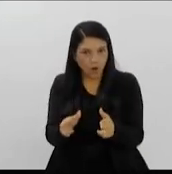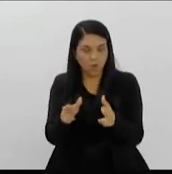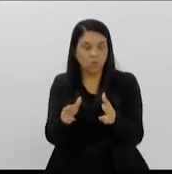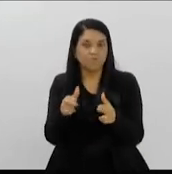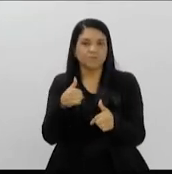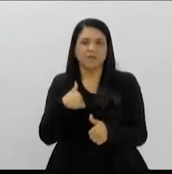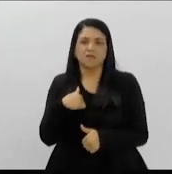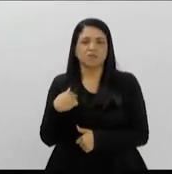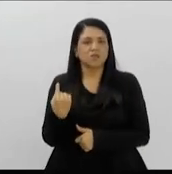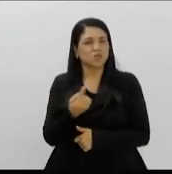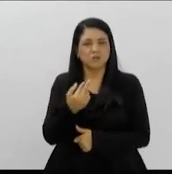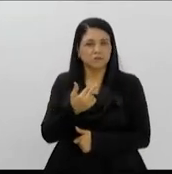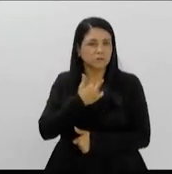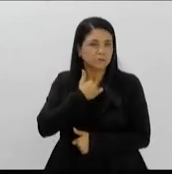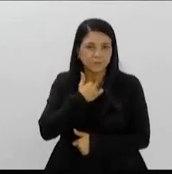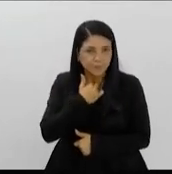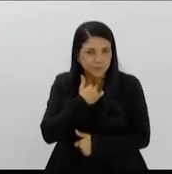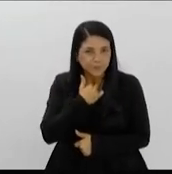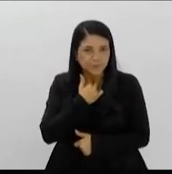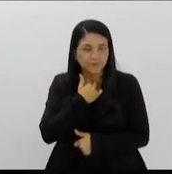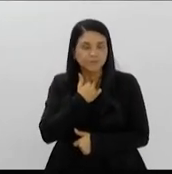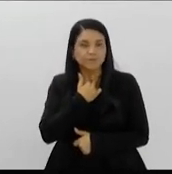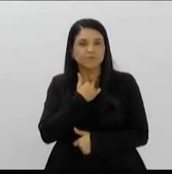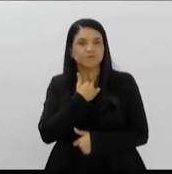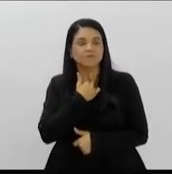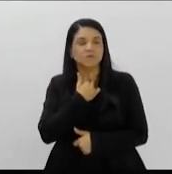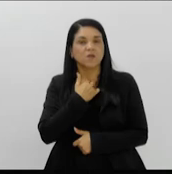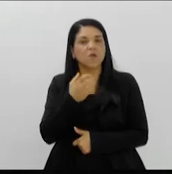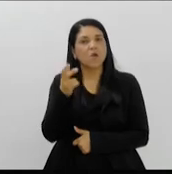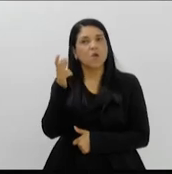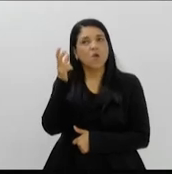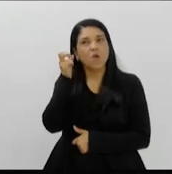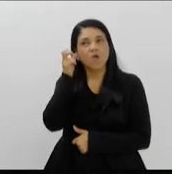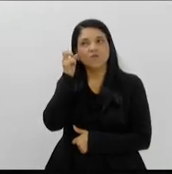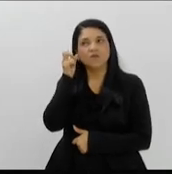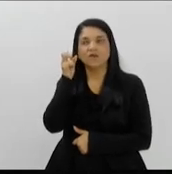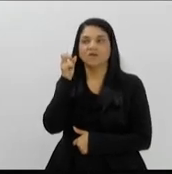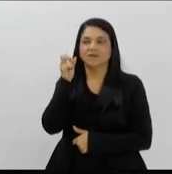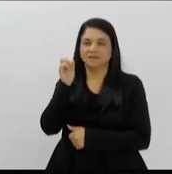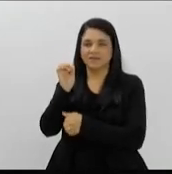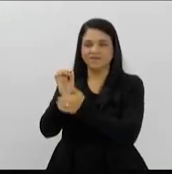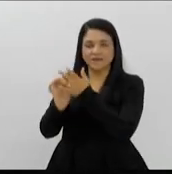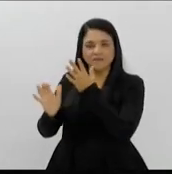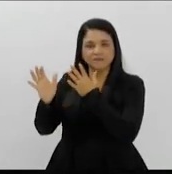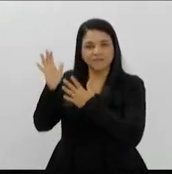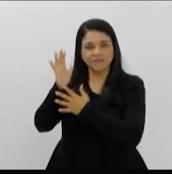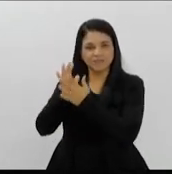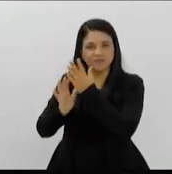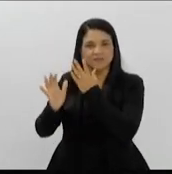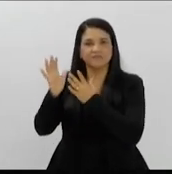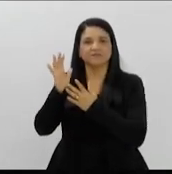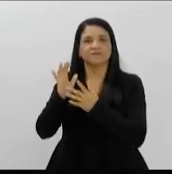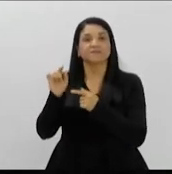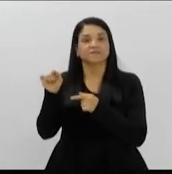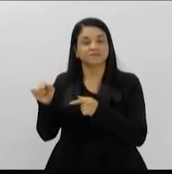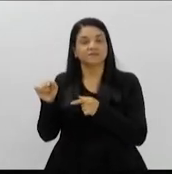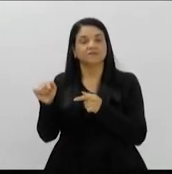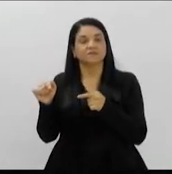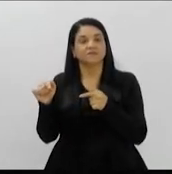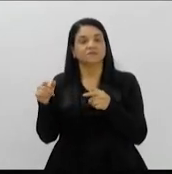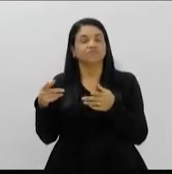pode, não é, é ouvir pessoas que fizeram parte com o